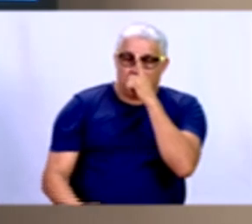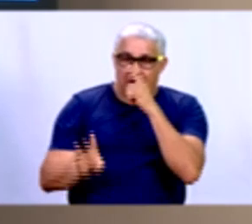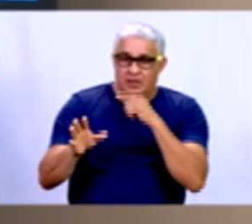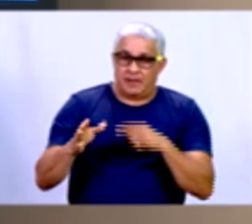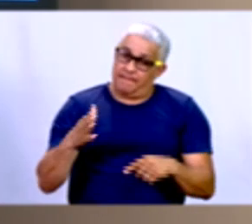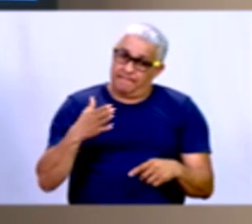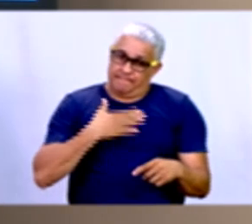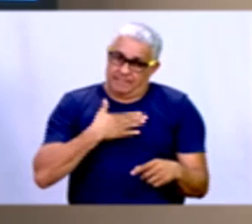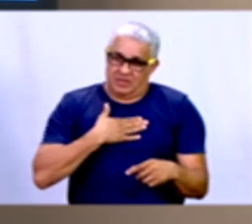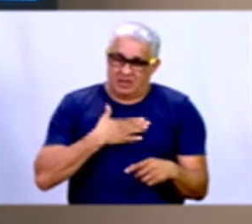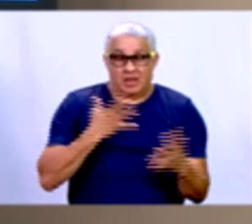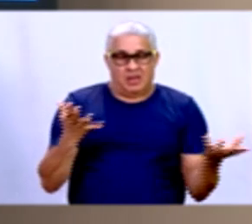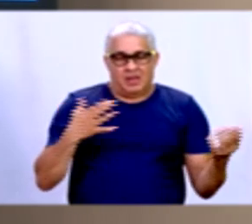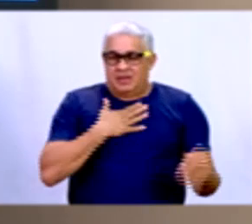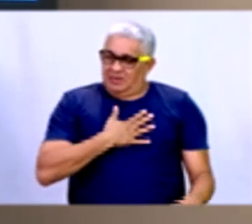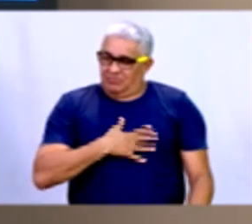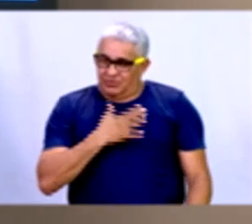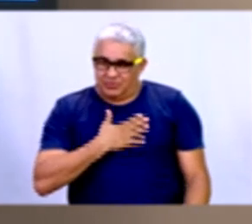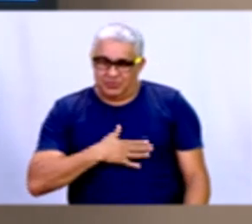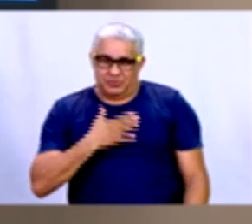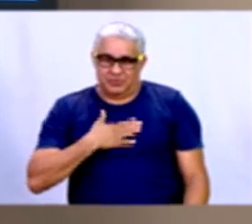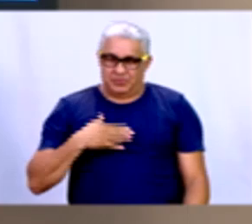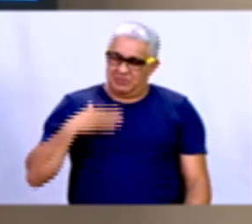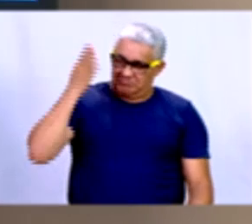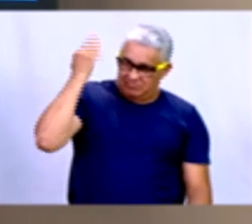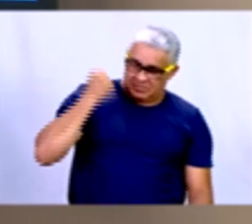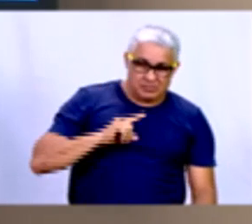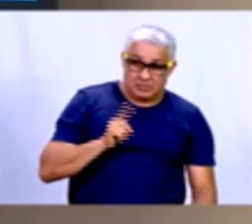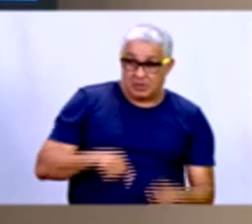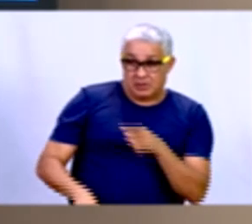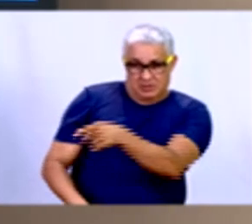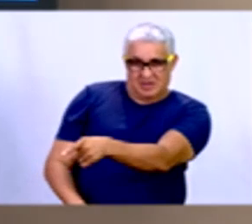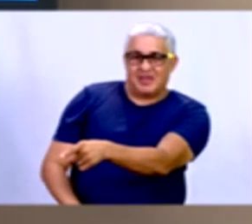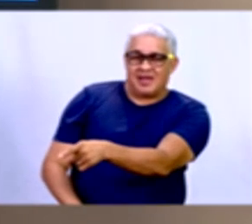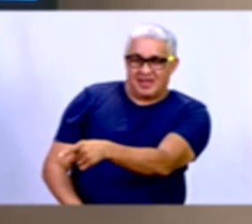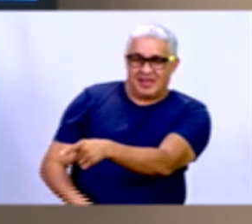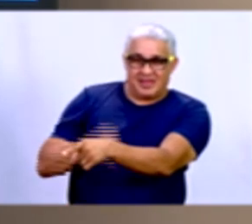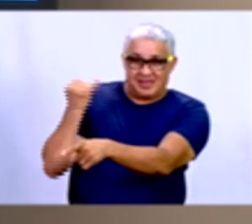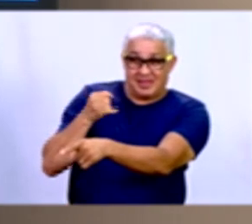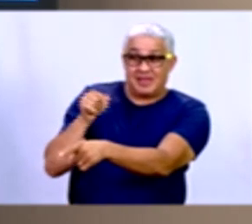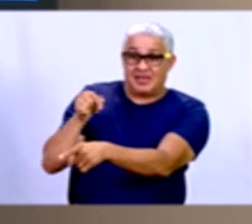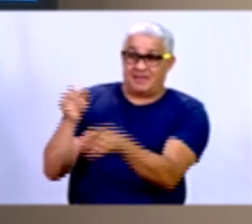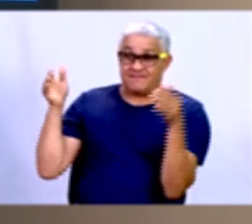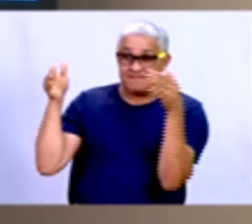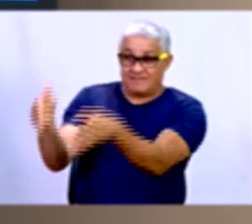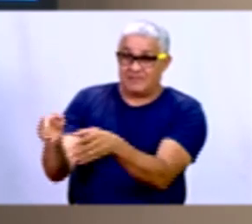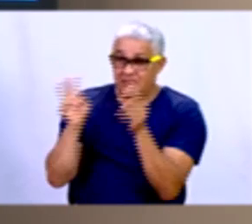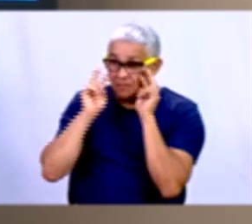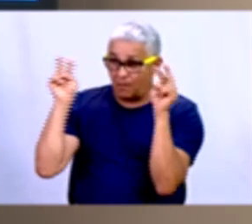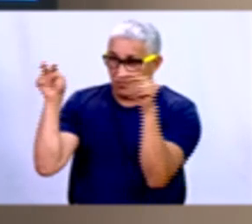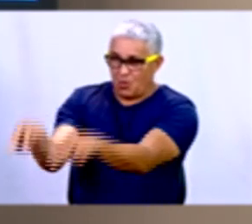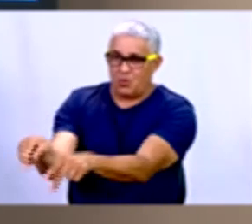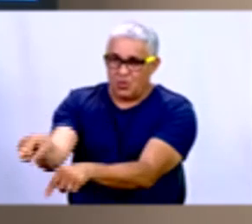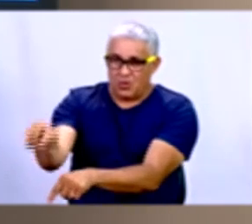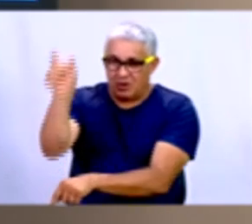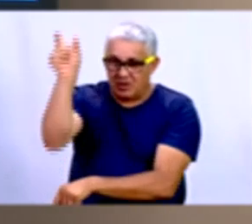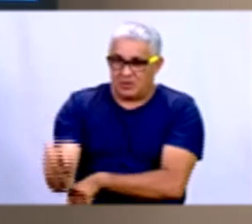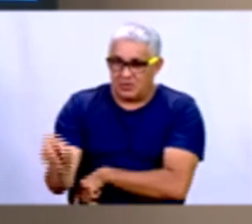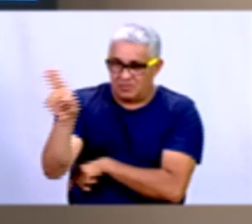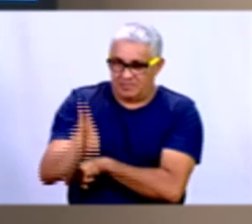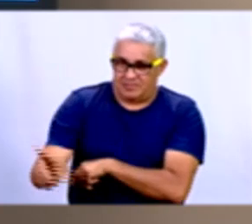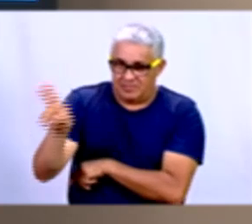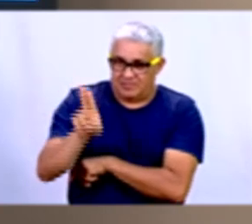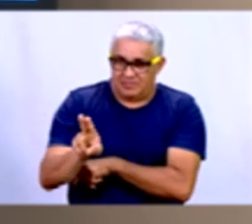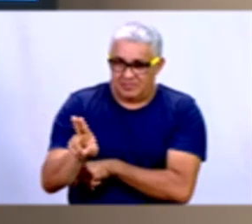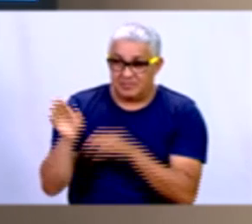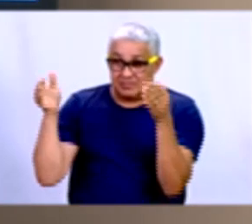uma necessidade nossa. A gente tem que satisfazer o quê? As necessidades do usuário que vai utilizar o sistema, certo? Então o